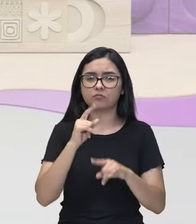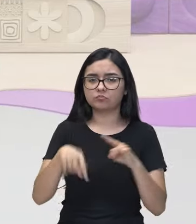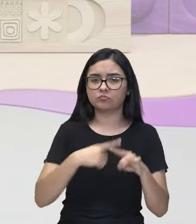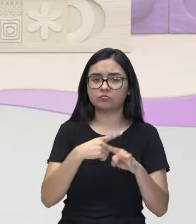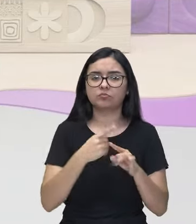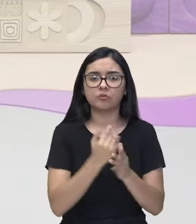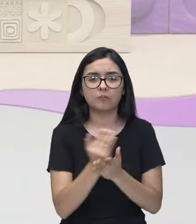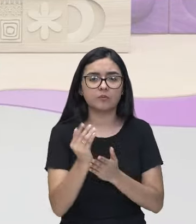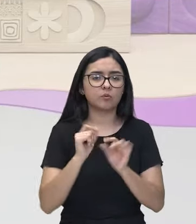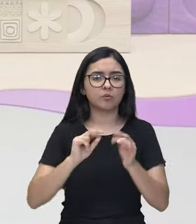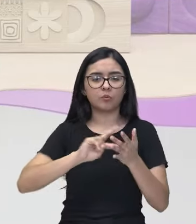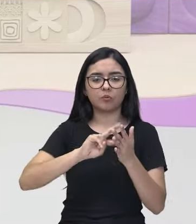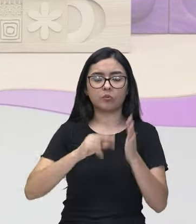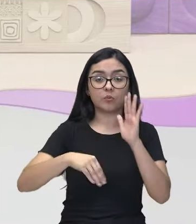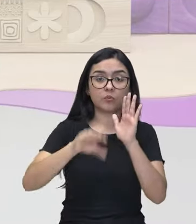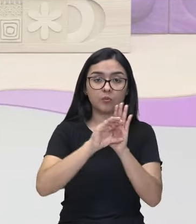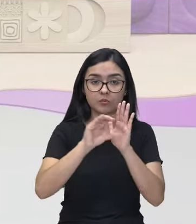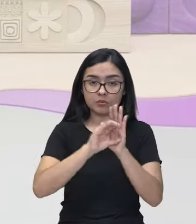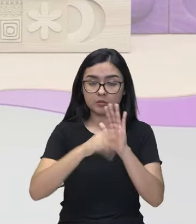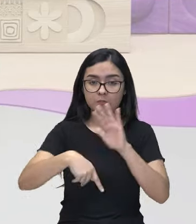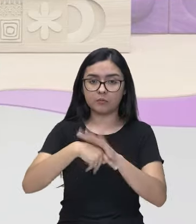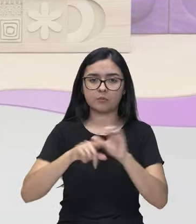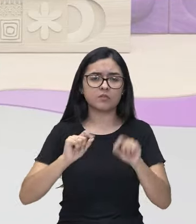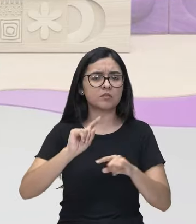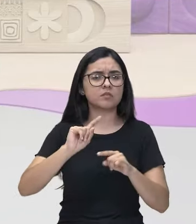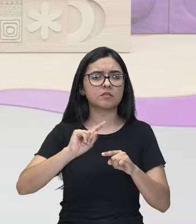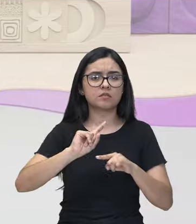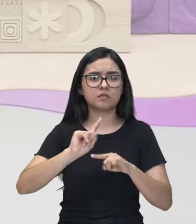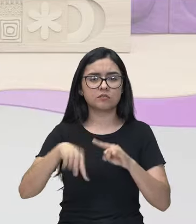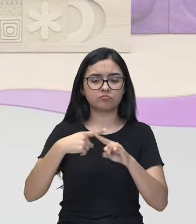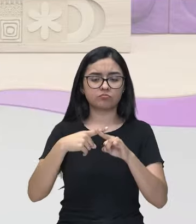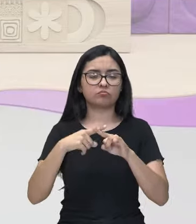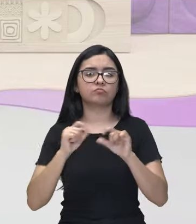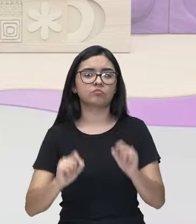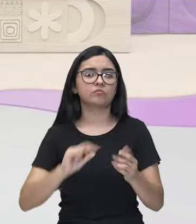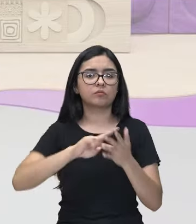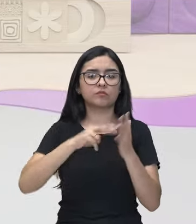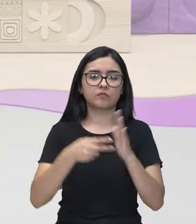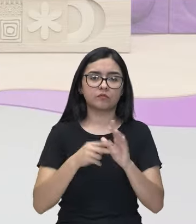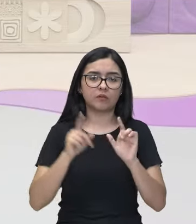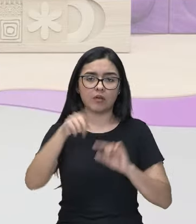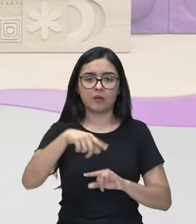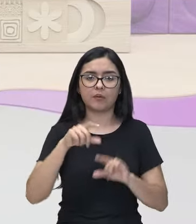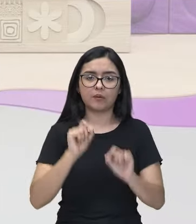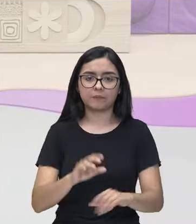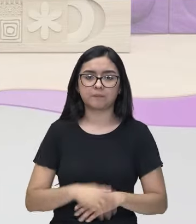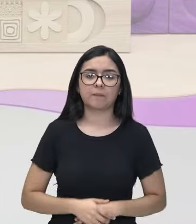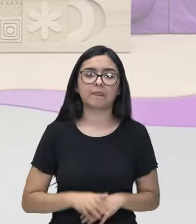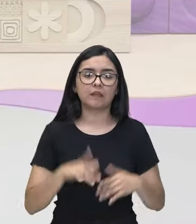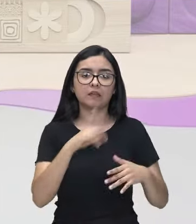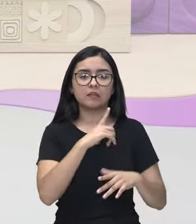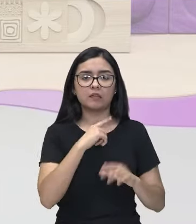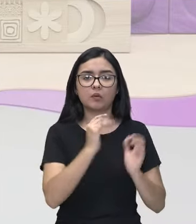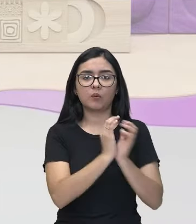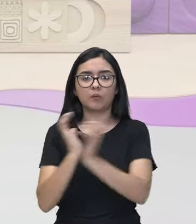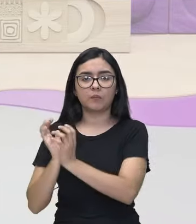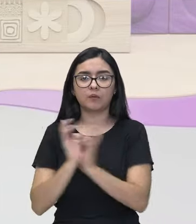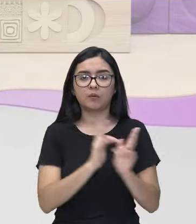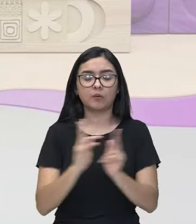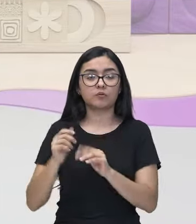pela definição. O que significa multiplicar? Bom, por definição, multiplicar é combinar grupos iguais